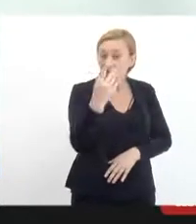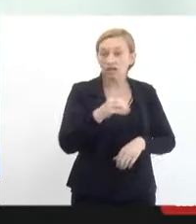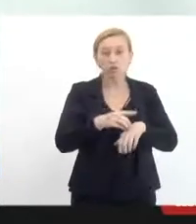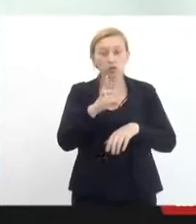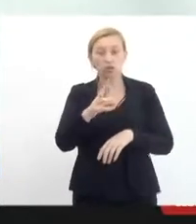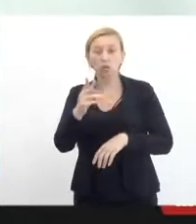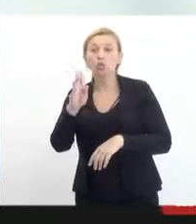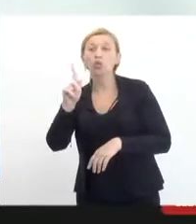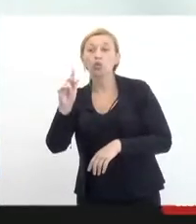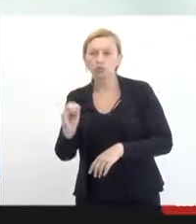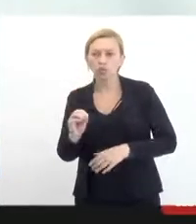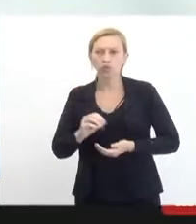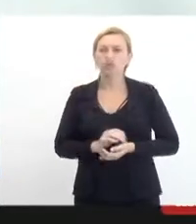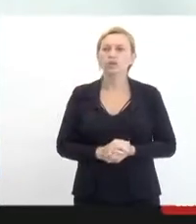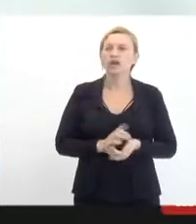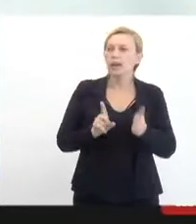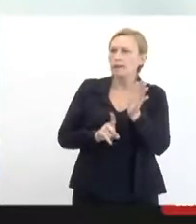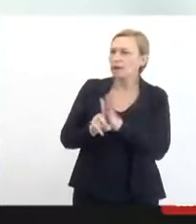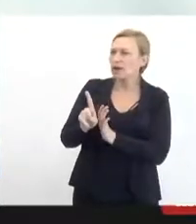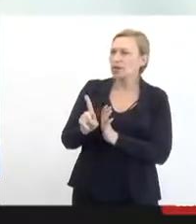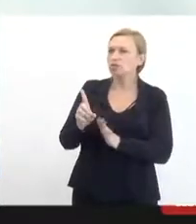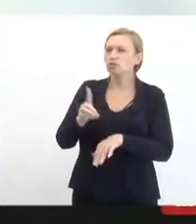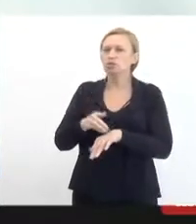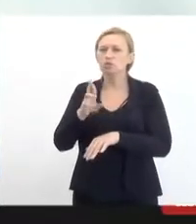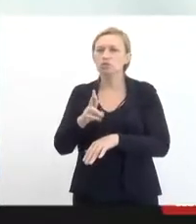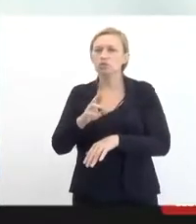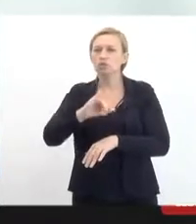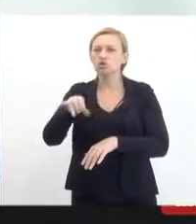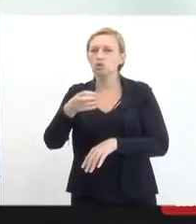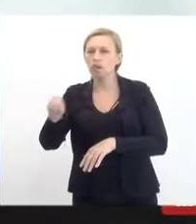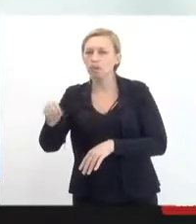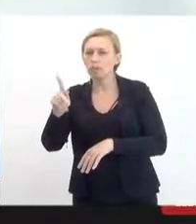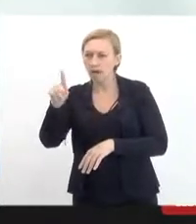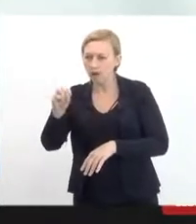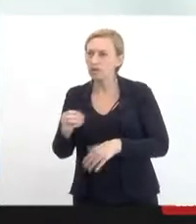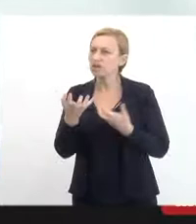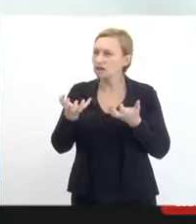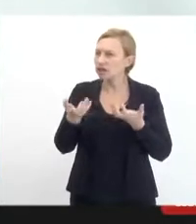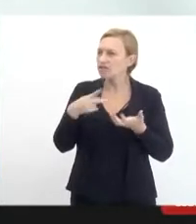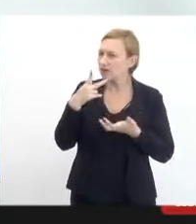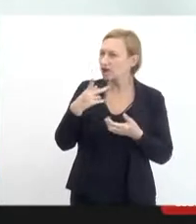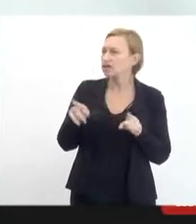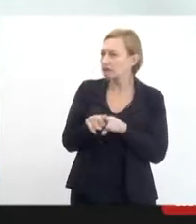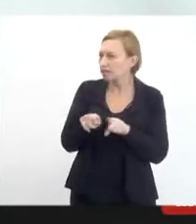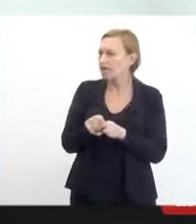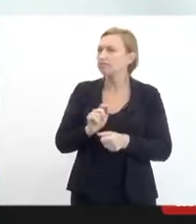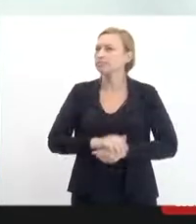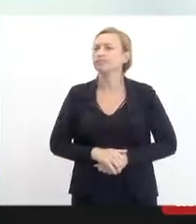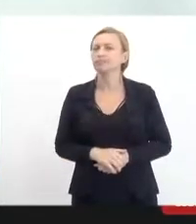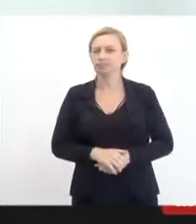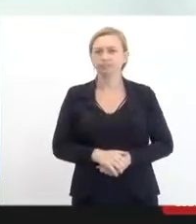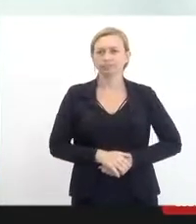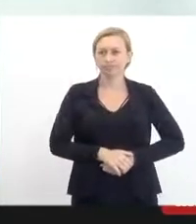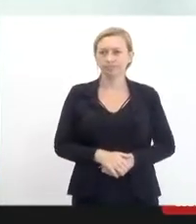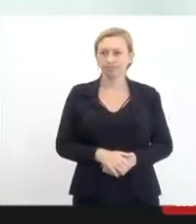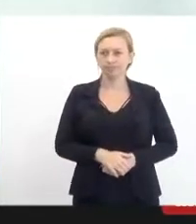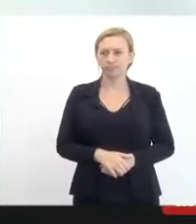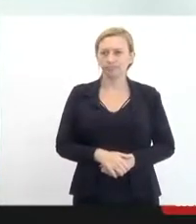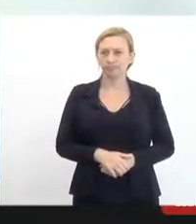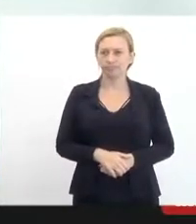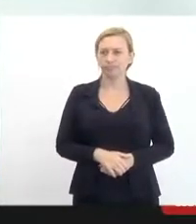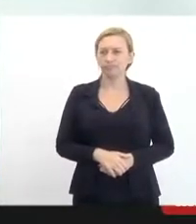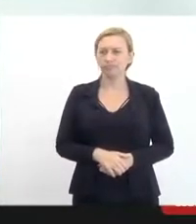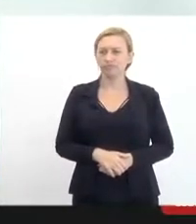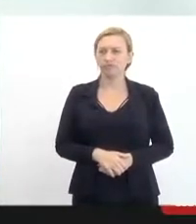Hugo. Pergunta ao doutor João Paulo se quer também fazer alguma observação, comentário, aduzir alguma coisa a